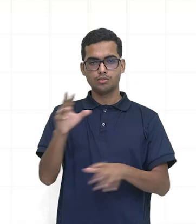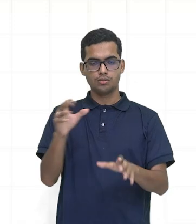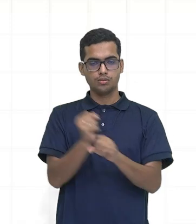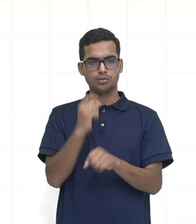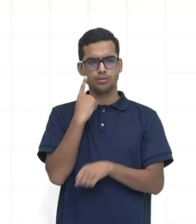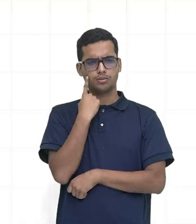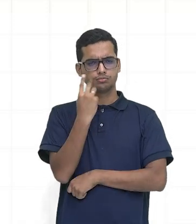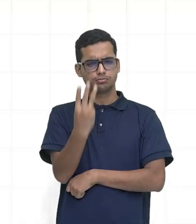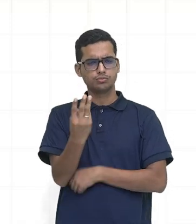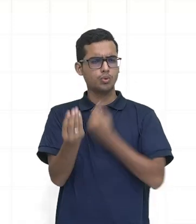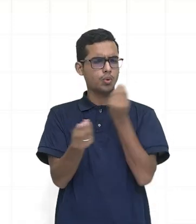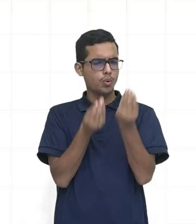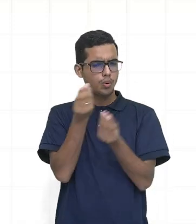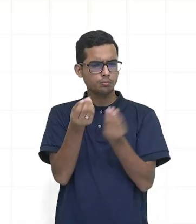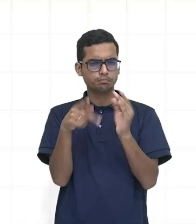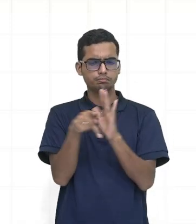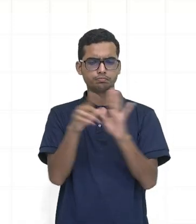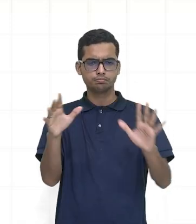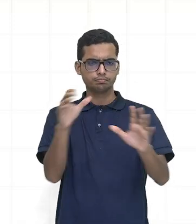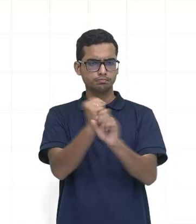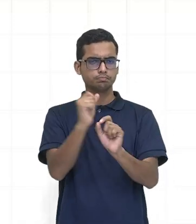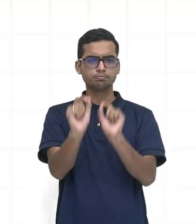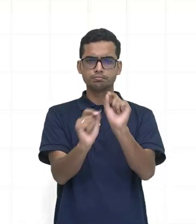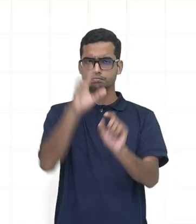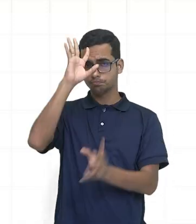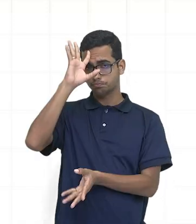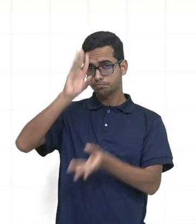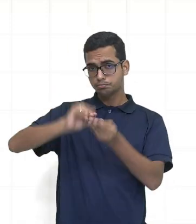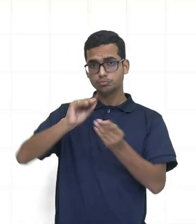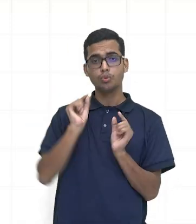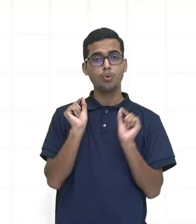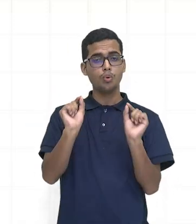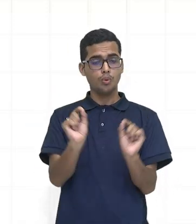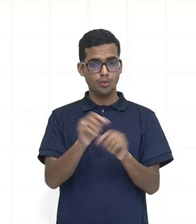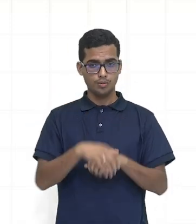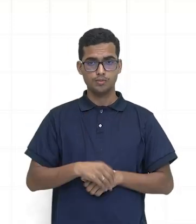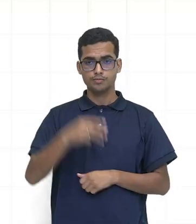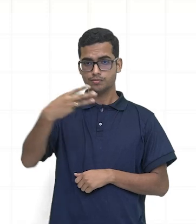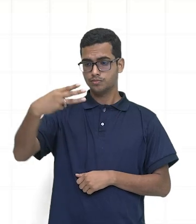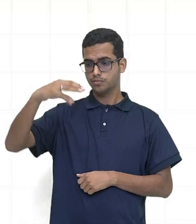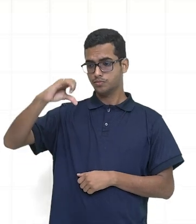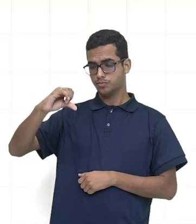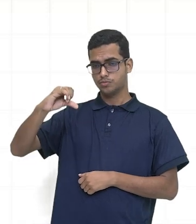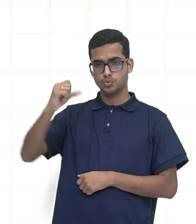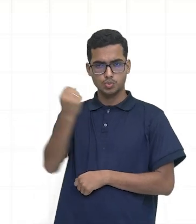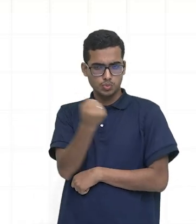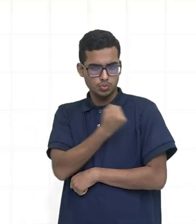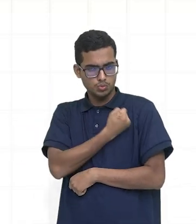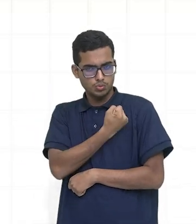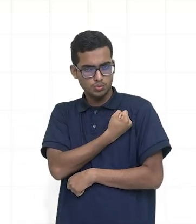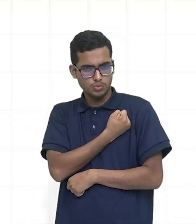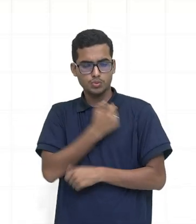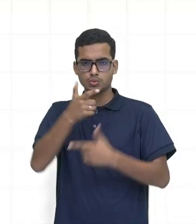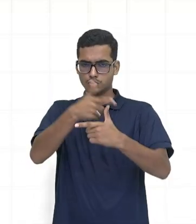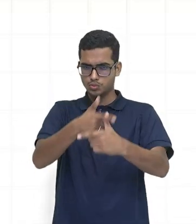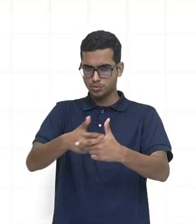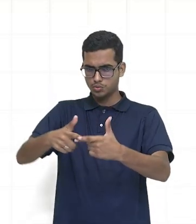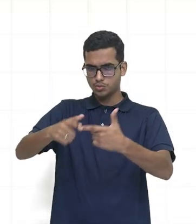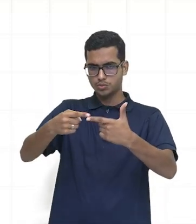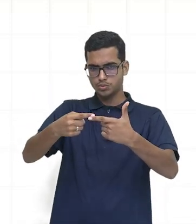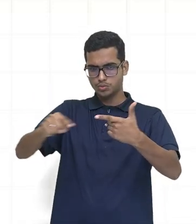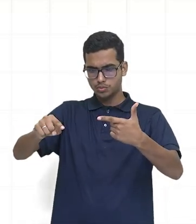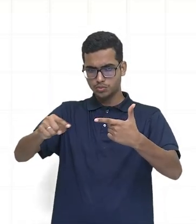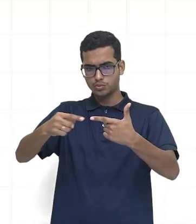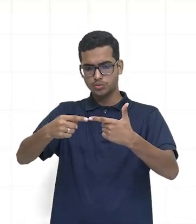inversa. Então, o que a gente conclui aqui? Que o 39, ele não é um número primo, ele é um número